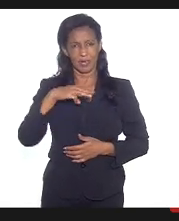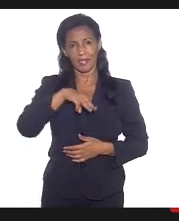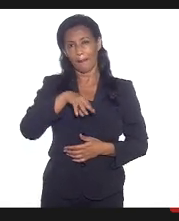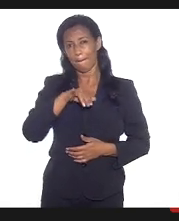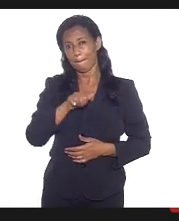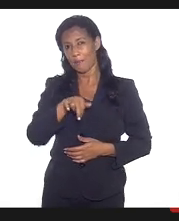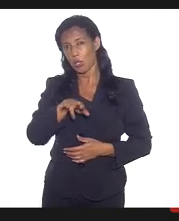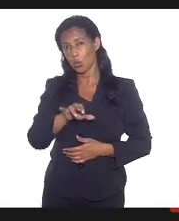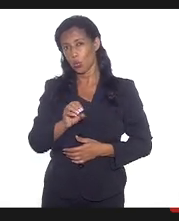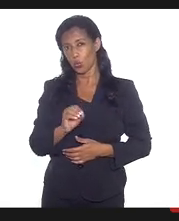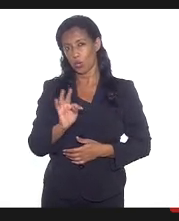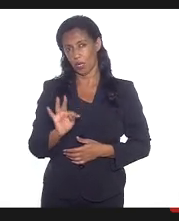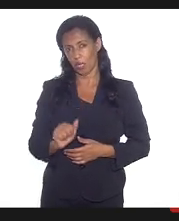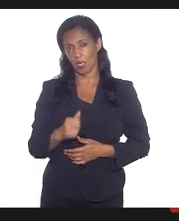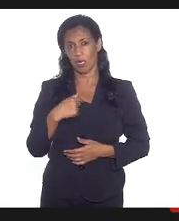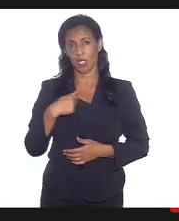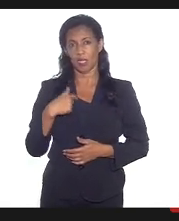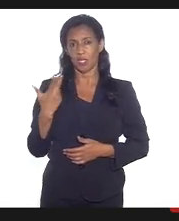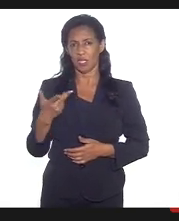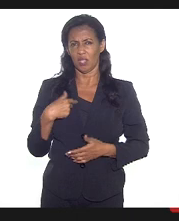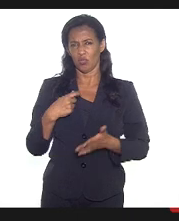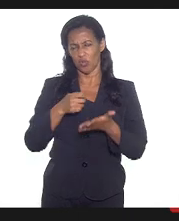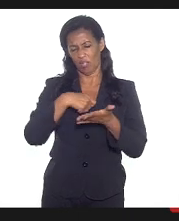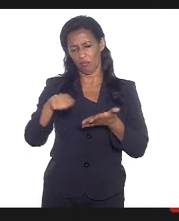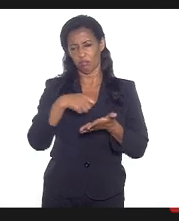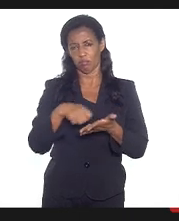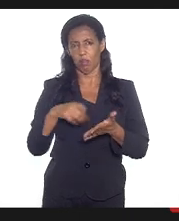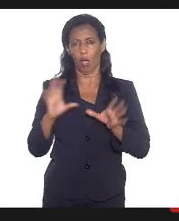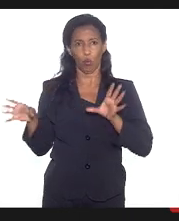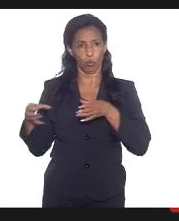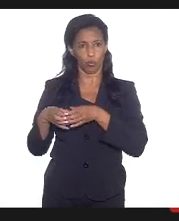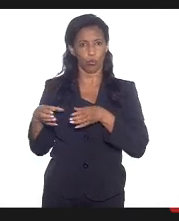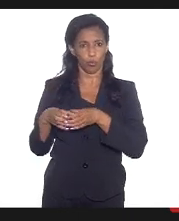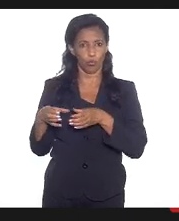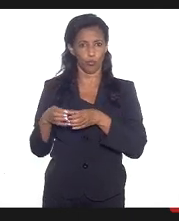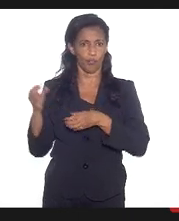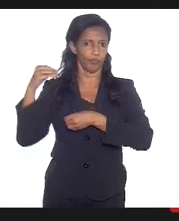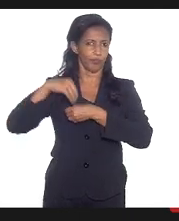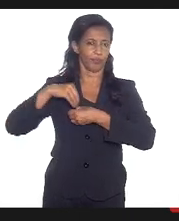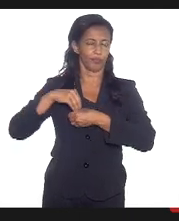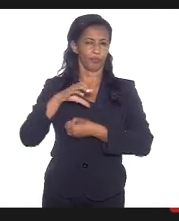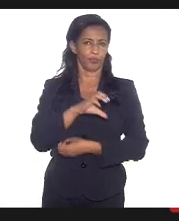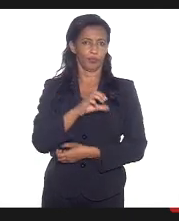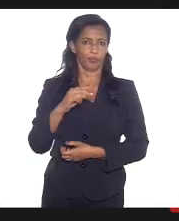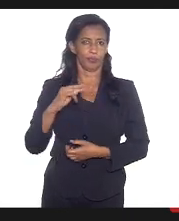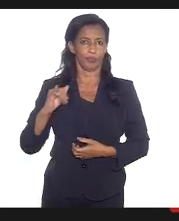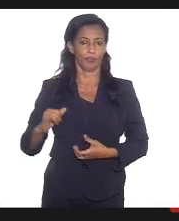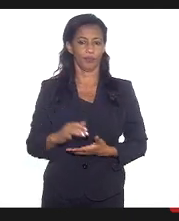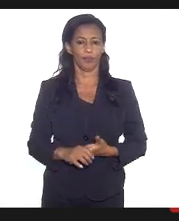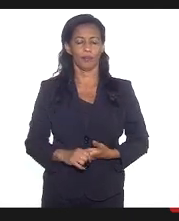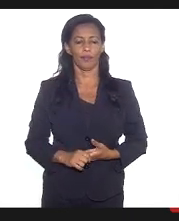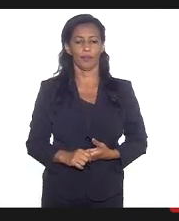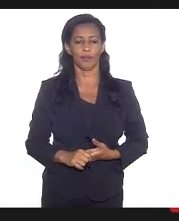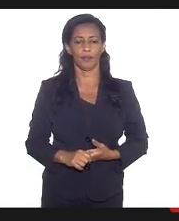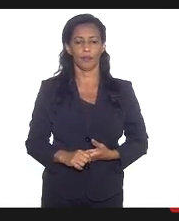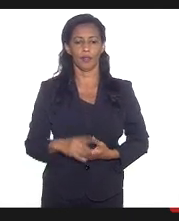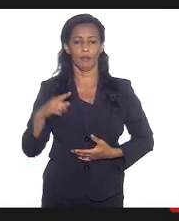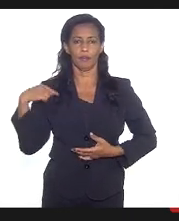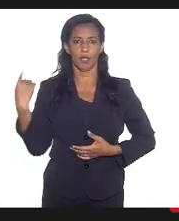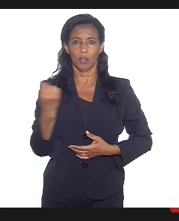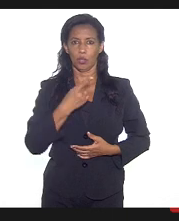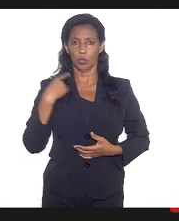eu já havia rascunhado ao nosso grupo dentro da CPI, para que todos